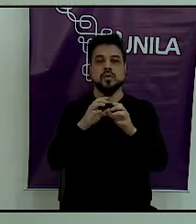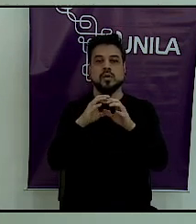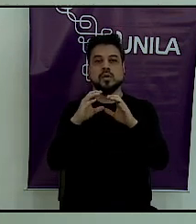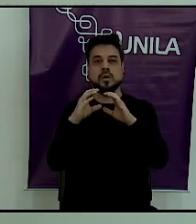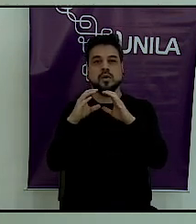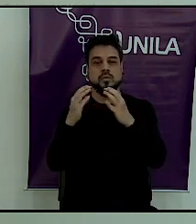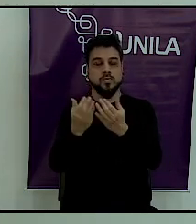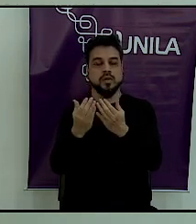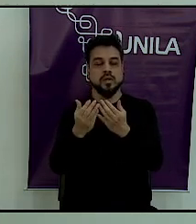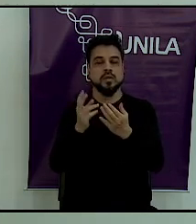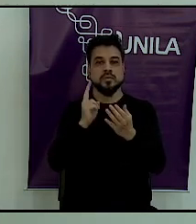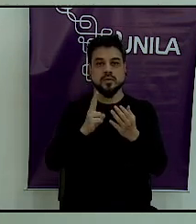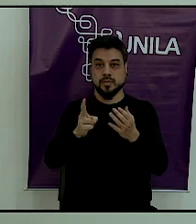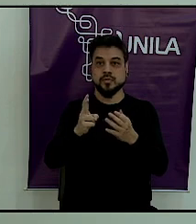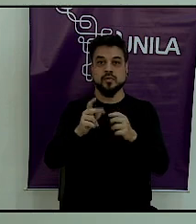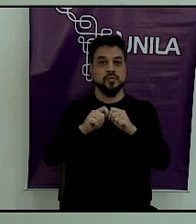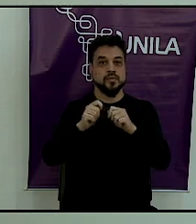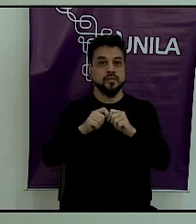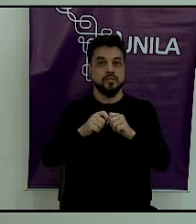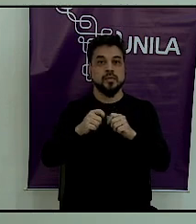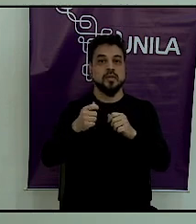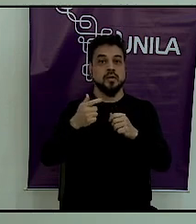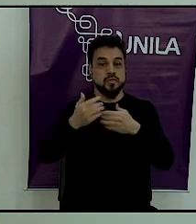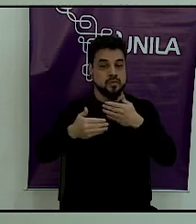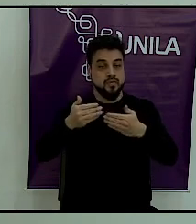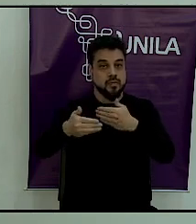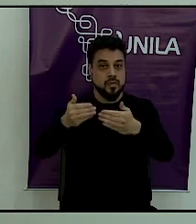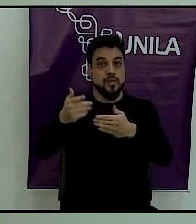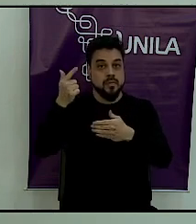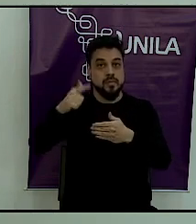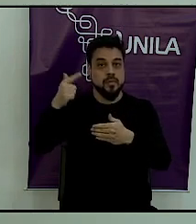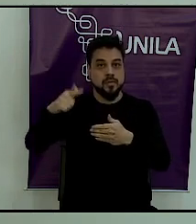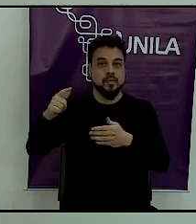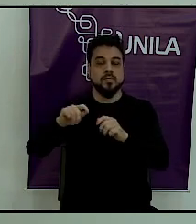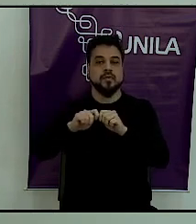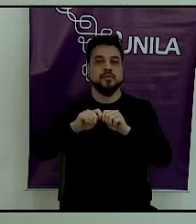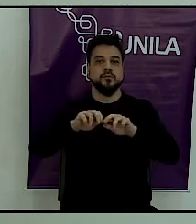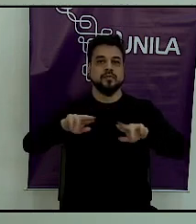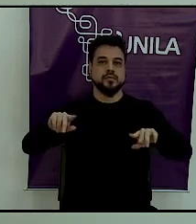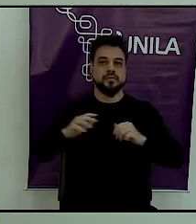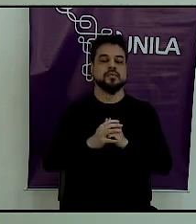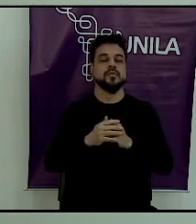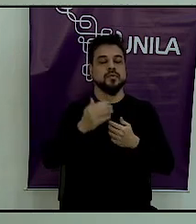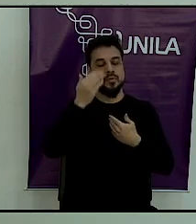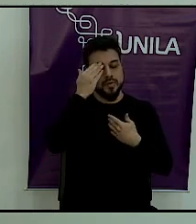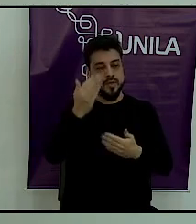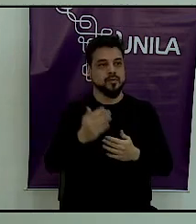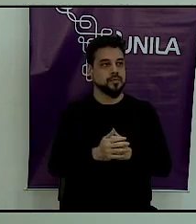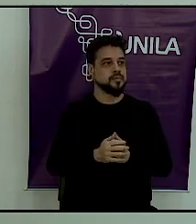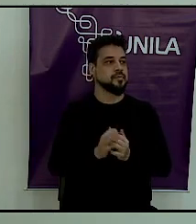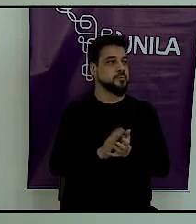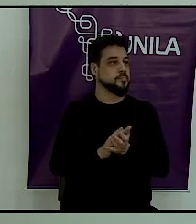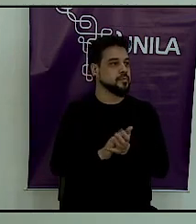dar continuidade a essas ações que já vêm sendo desenvolvidas há bastante tempo. Muito obrigada.